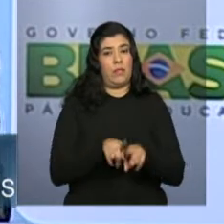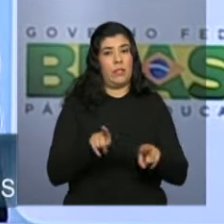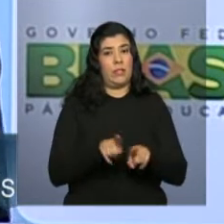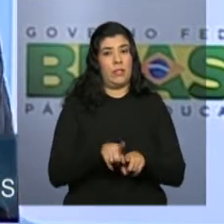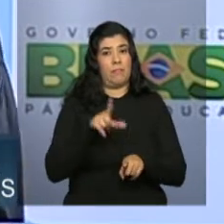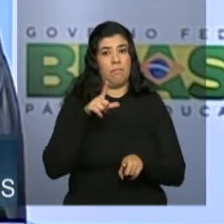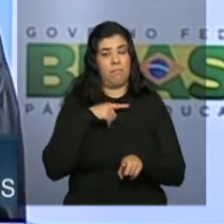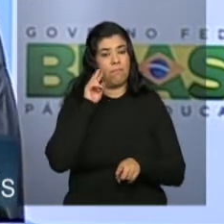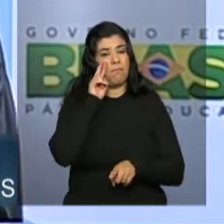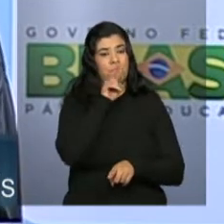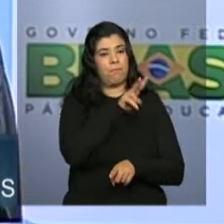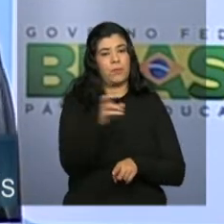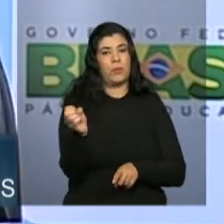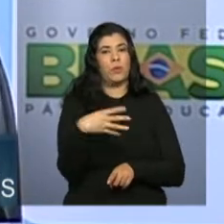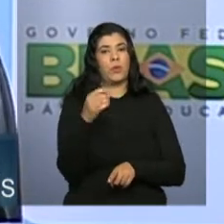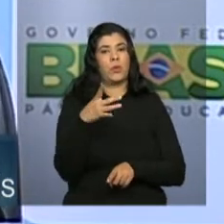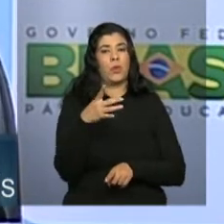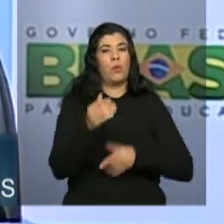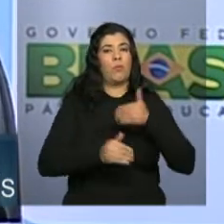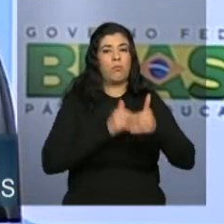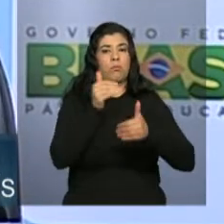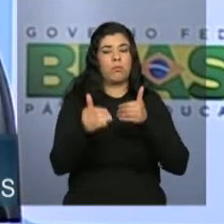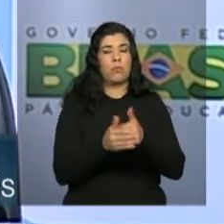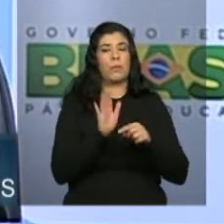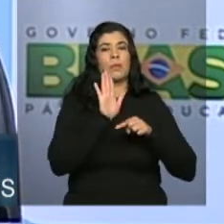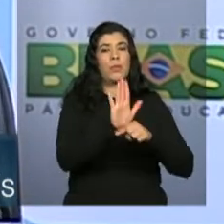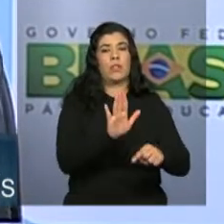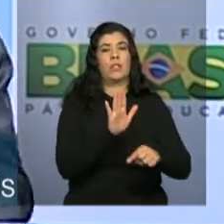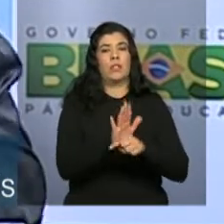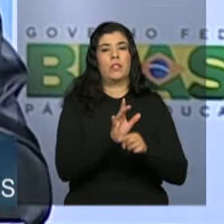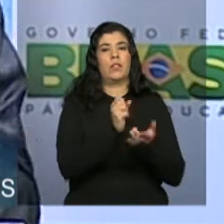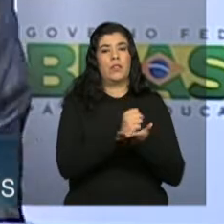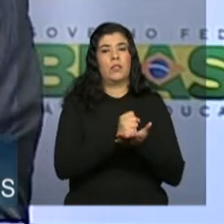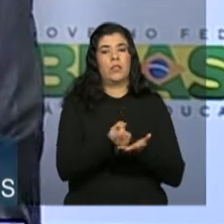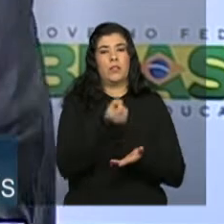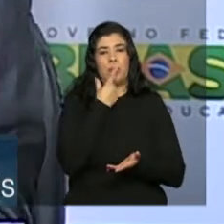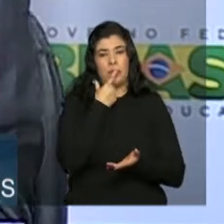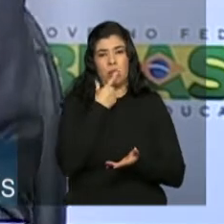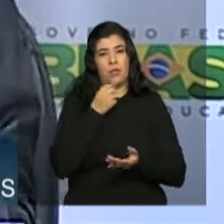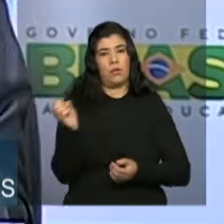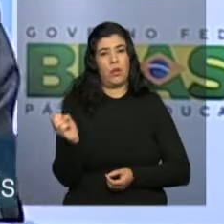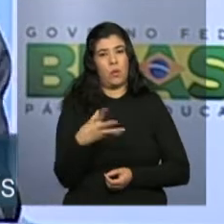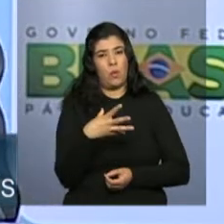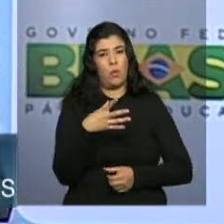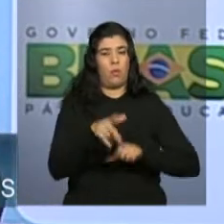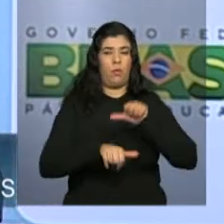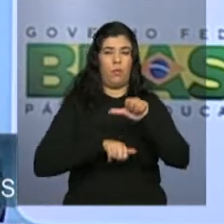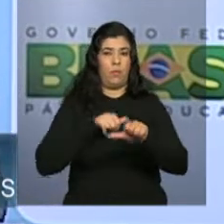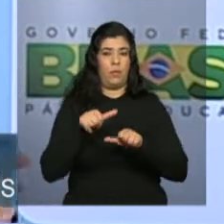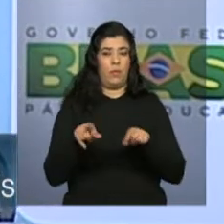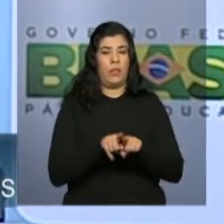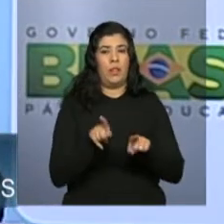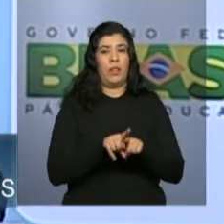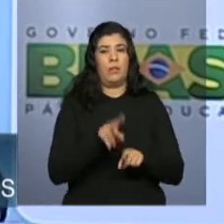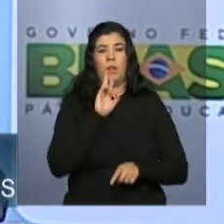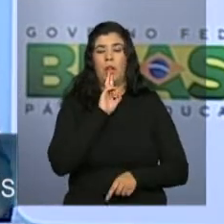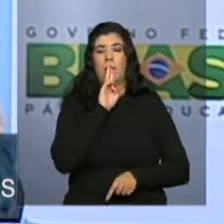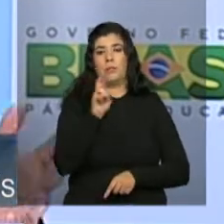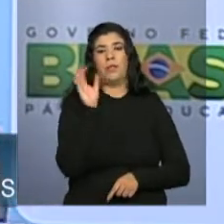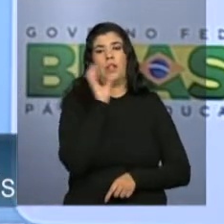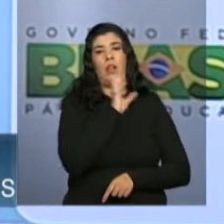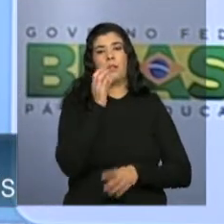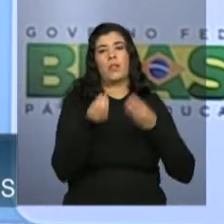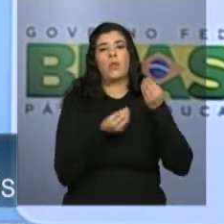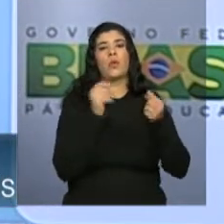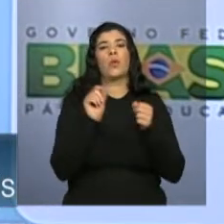realidades no mercado dinâmico como que nós vivemos que é o da atenção farmacêutica né que nova que se modifica e responde rapidamente